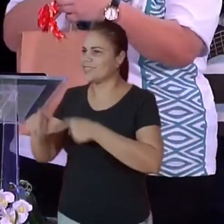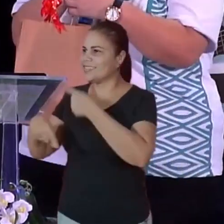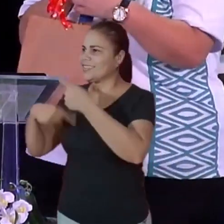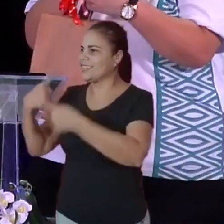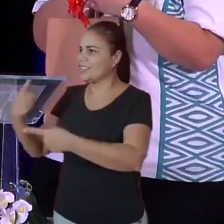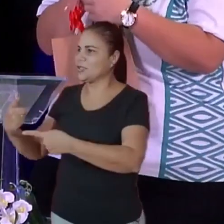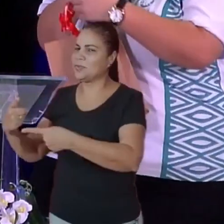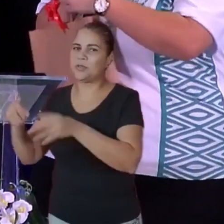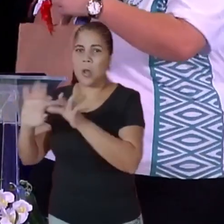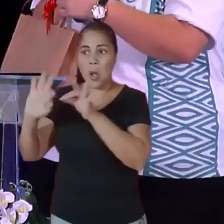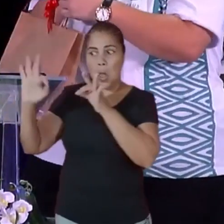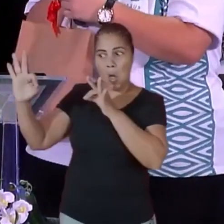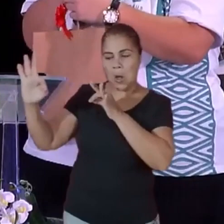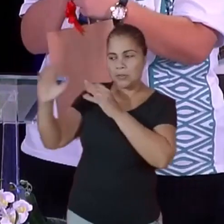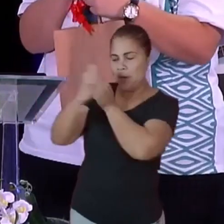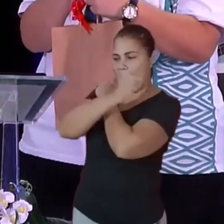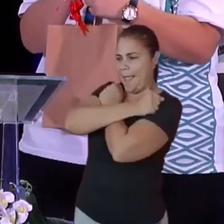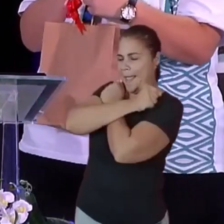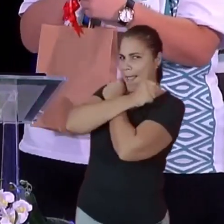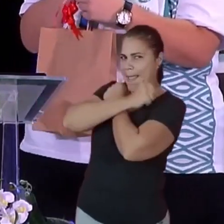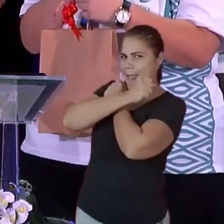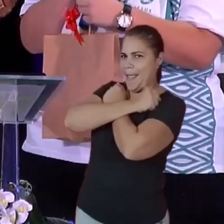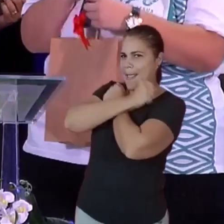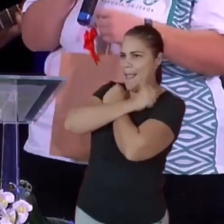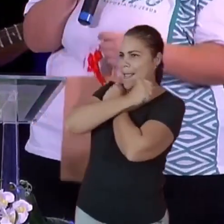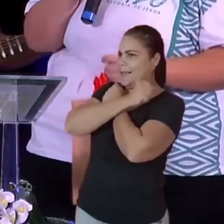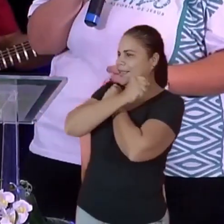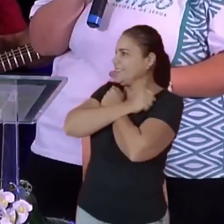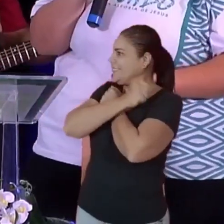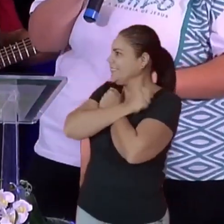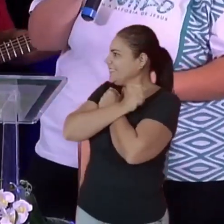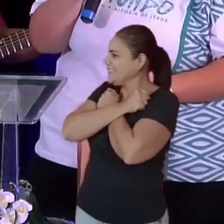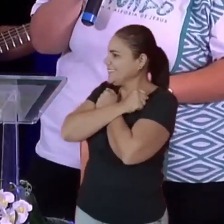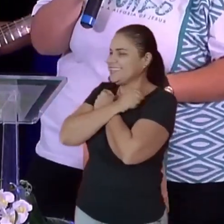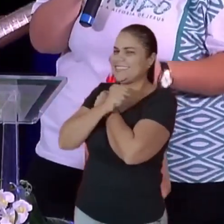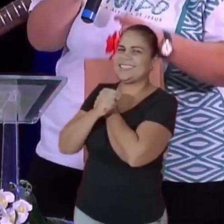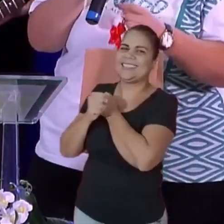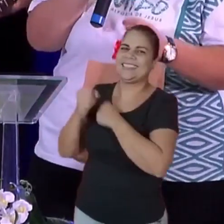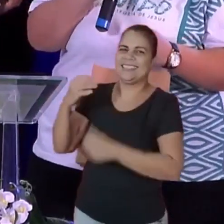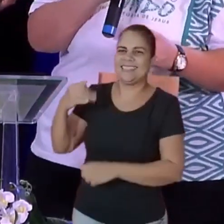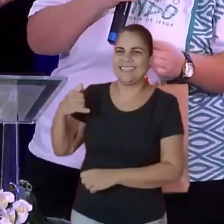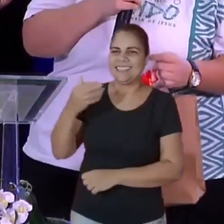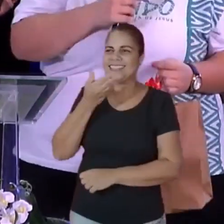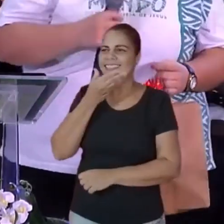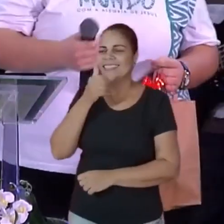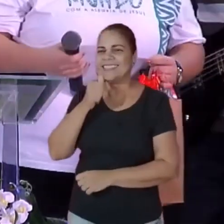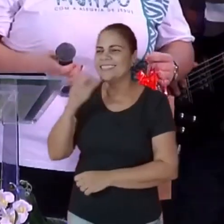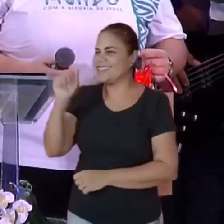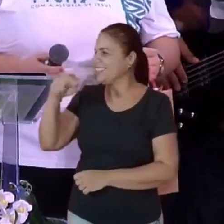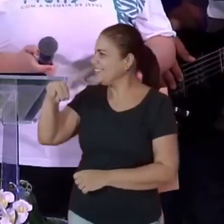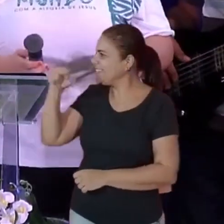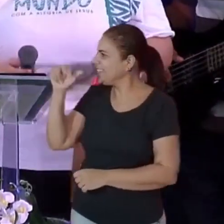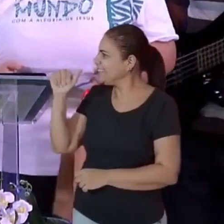abraço, assim, você aqui e a Ana lá, tá bom? Com 1,5 metros de distância, tá certo? Deus abençoe.